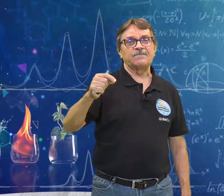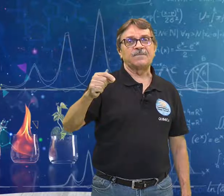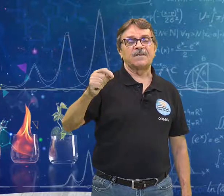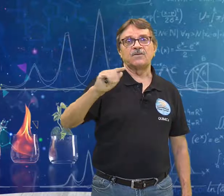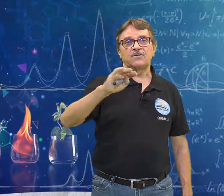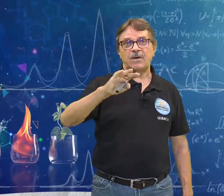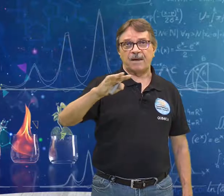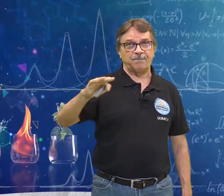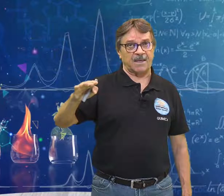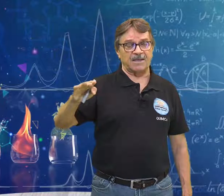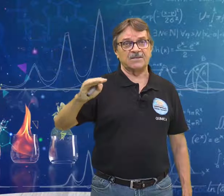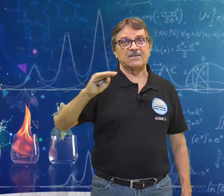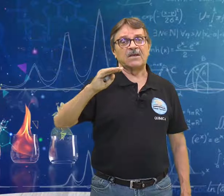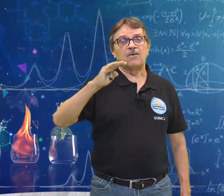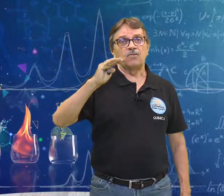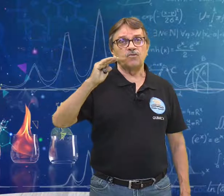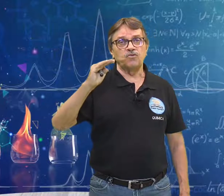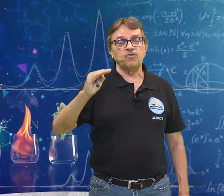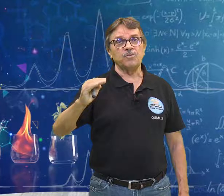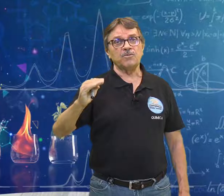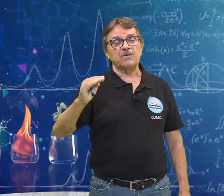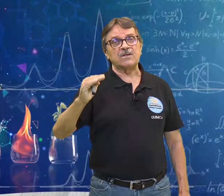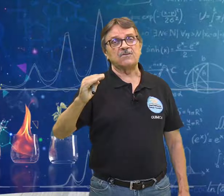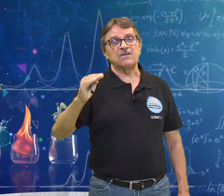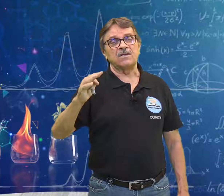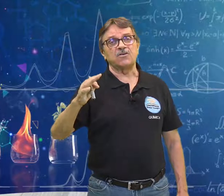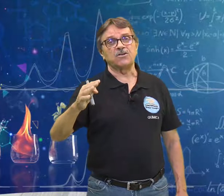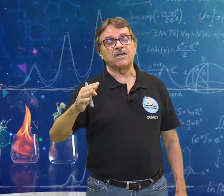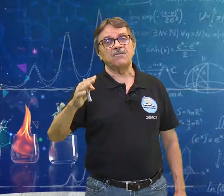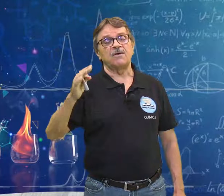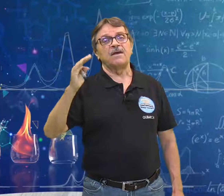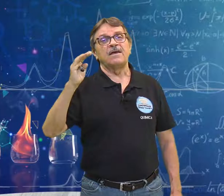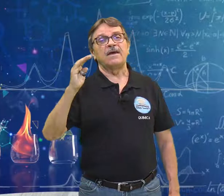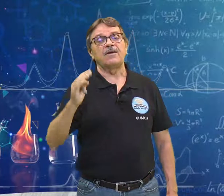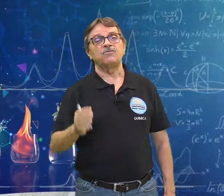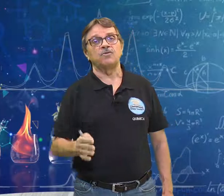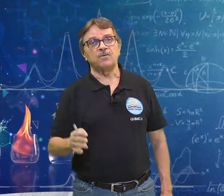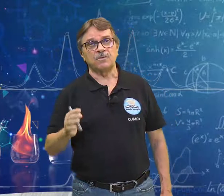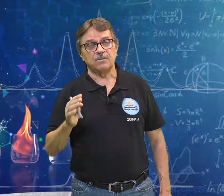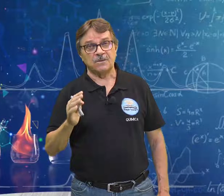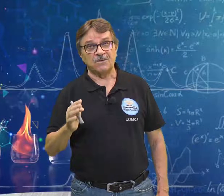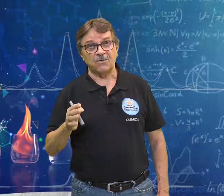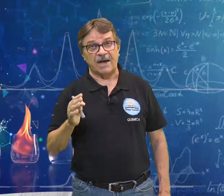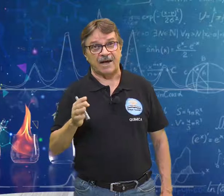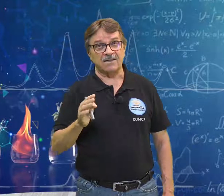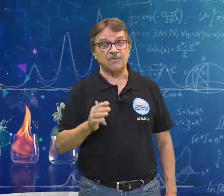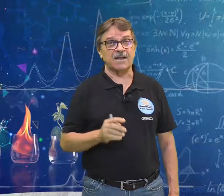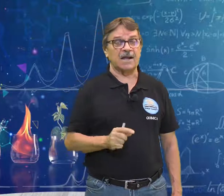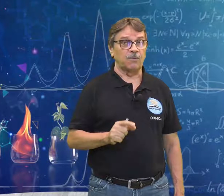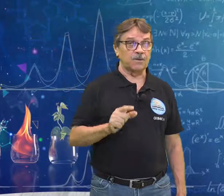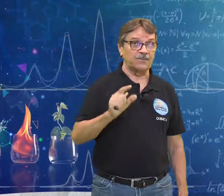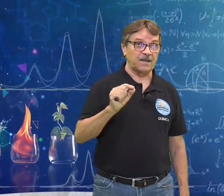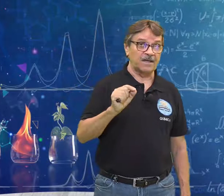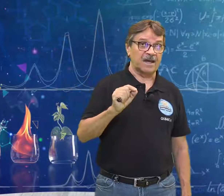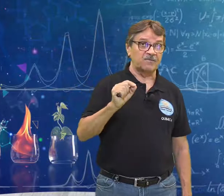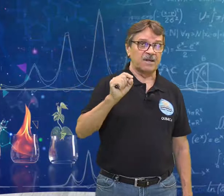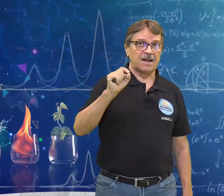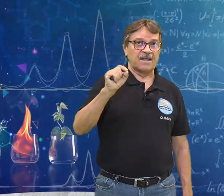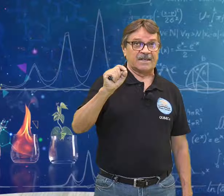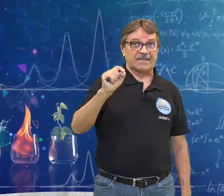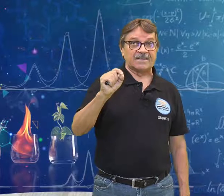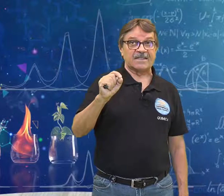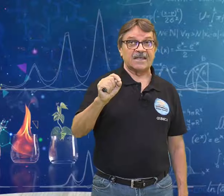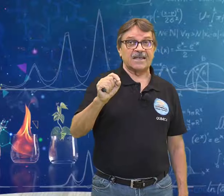CnH2n apenas. O dobro de hidrogênio é o dobro do átomo de carbono. Fique ligado.